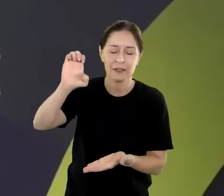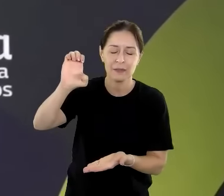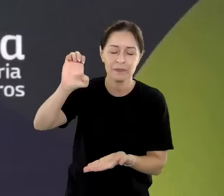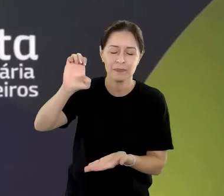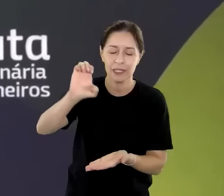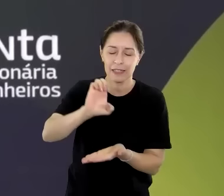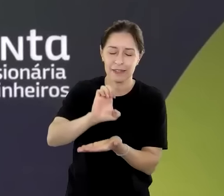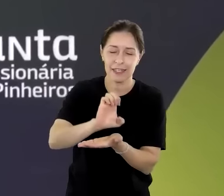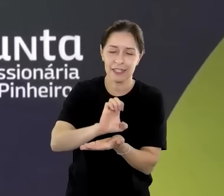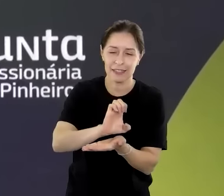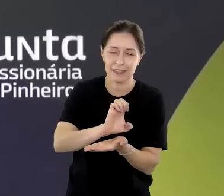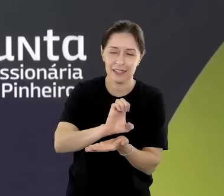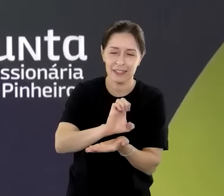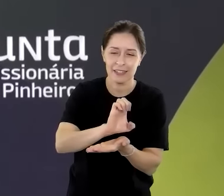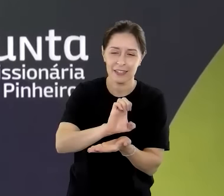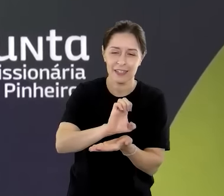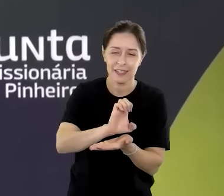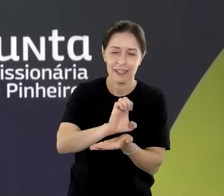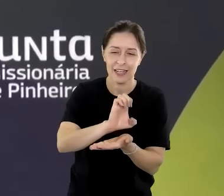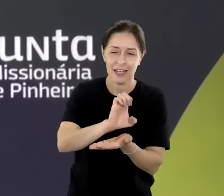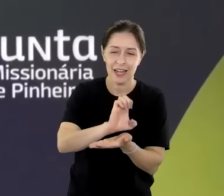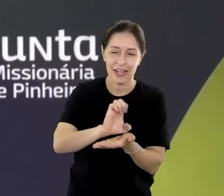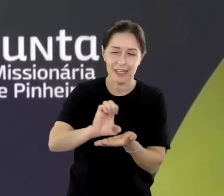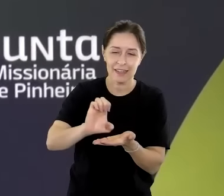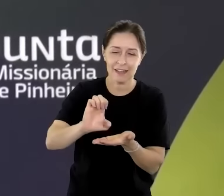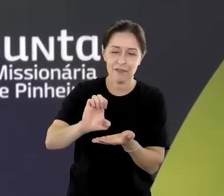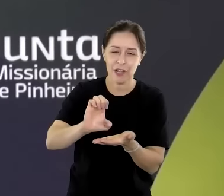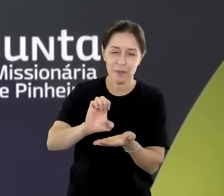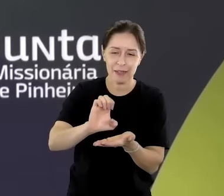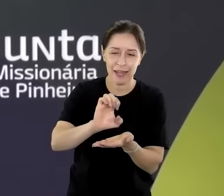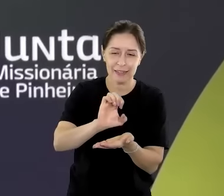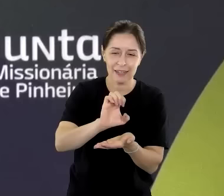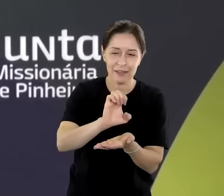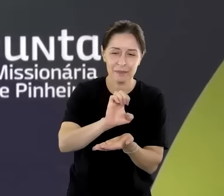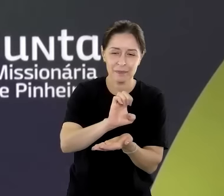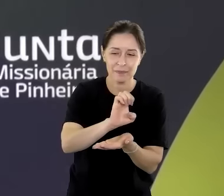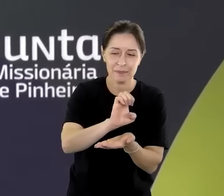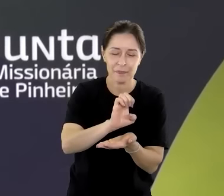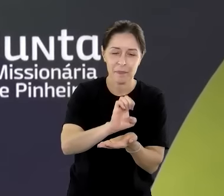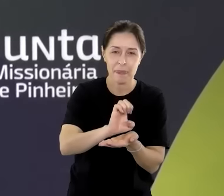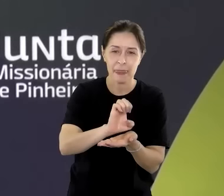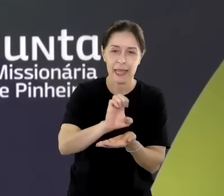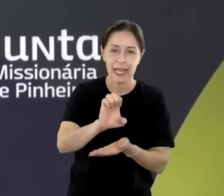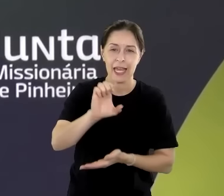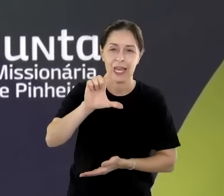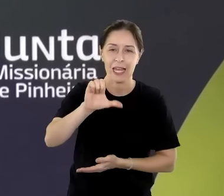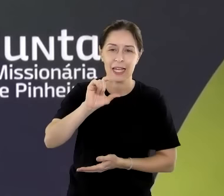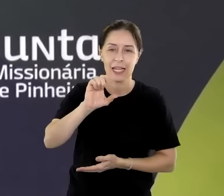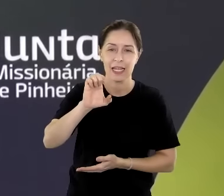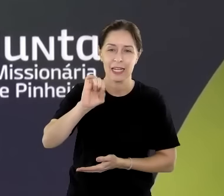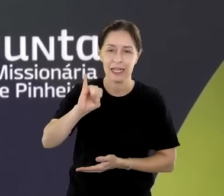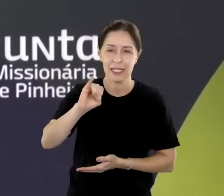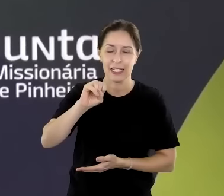havia cavalos e cavaleiros de fogo, maiores são os que estão conosco que os que estão no mundo.